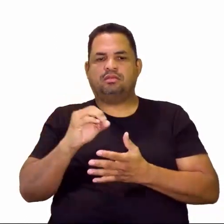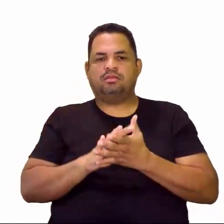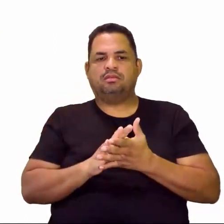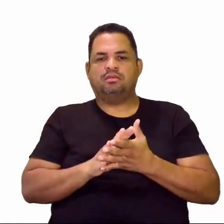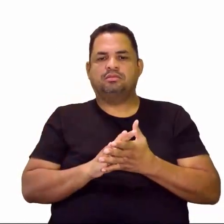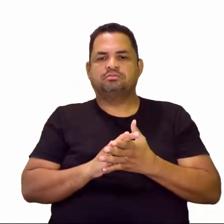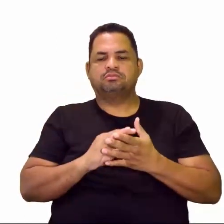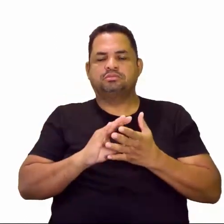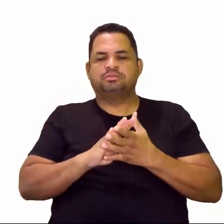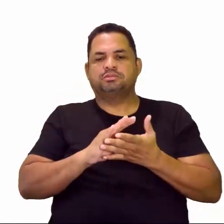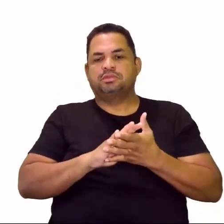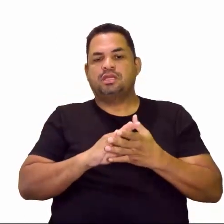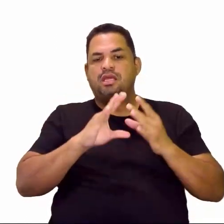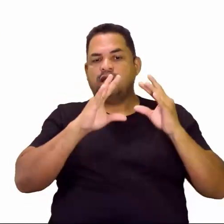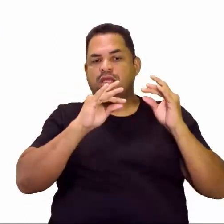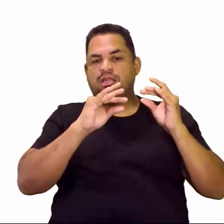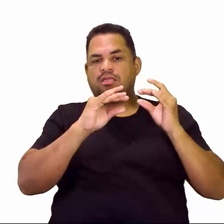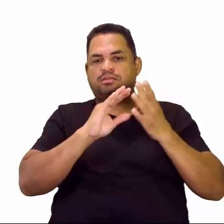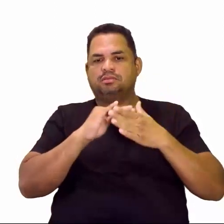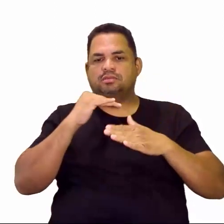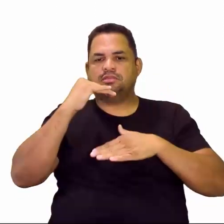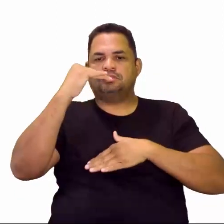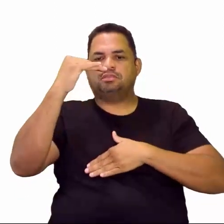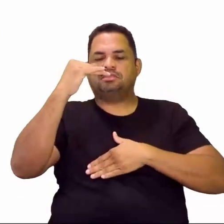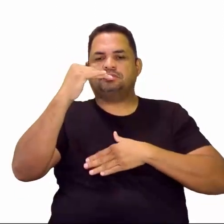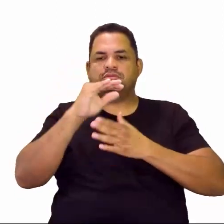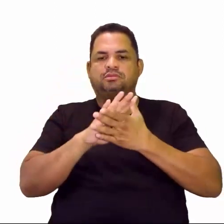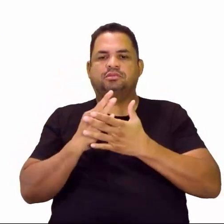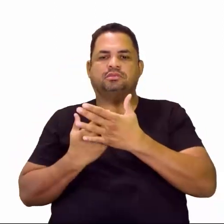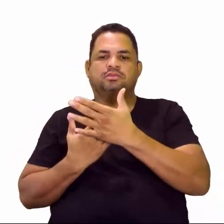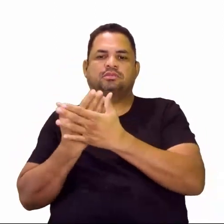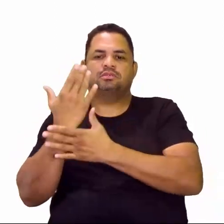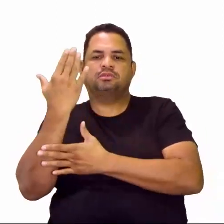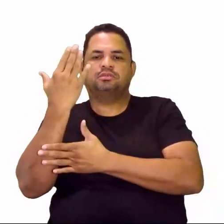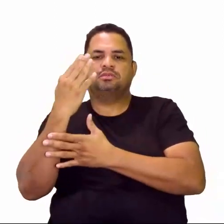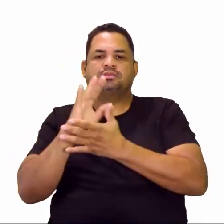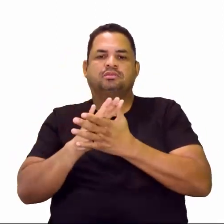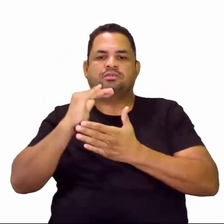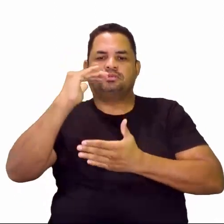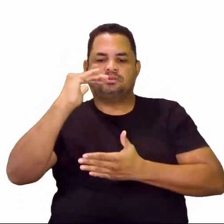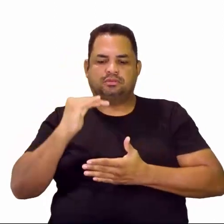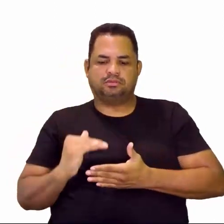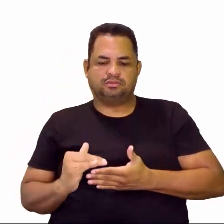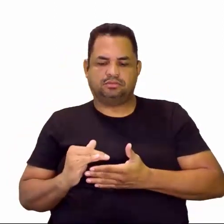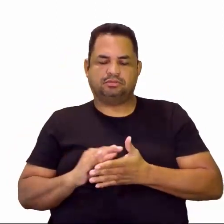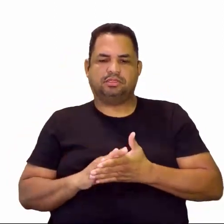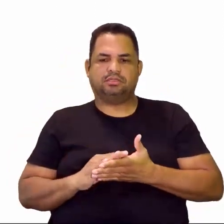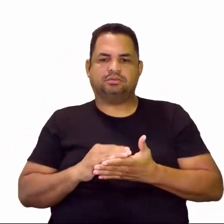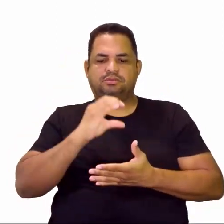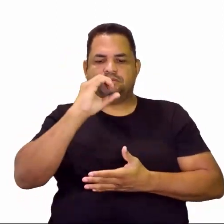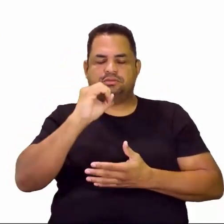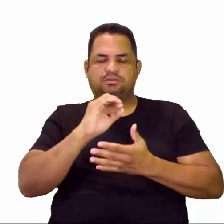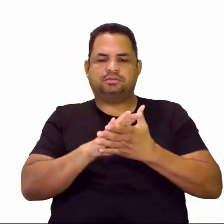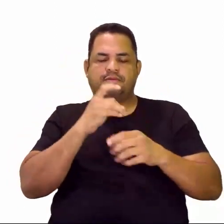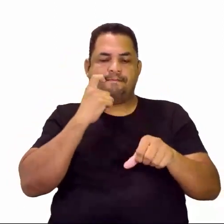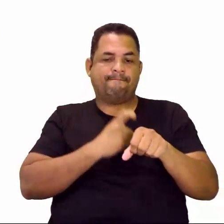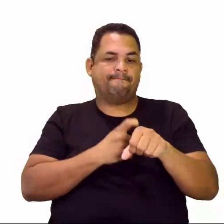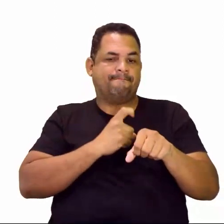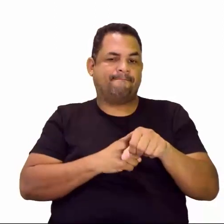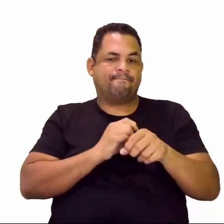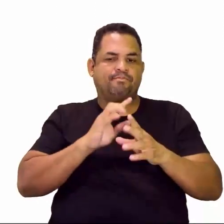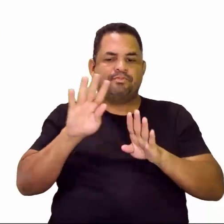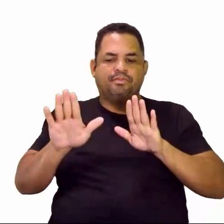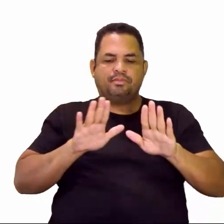líquida. Acima de 100 é gasosa, abaixo de 0 ela está no estado sólido, e isso devido